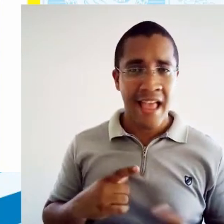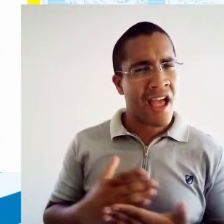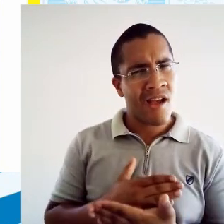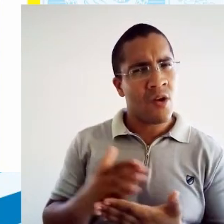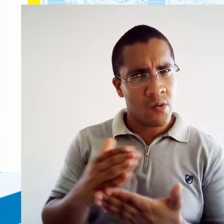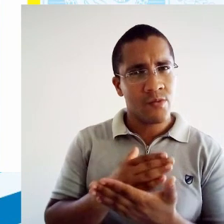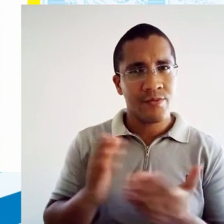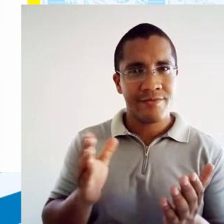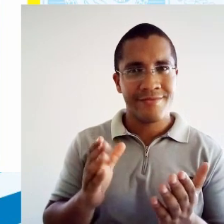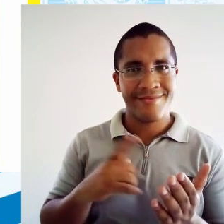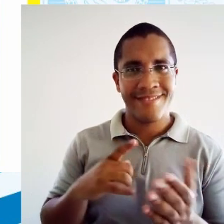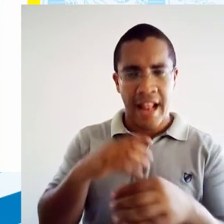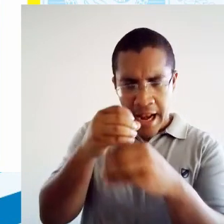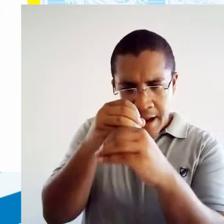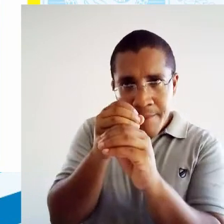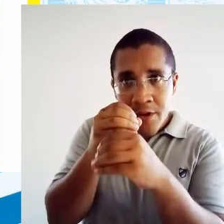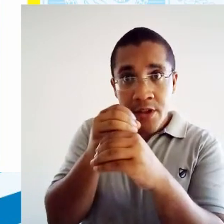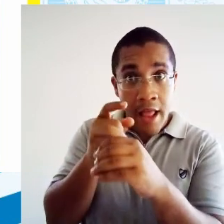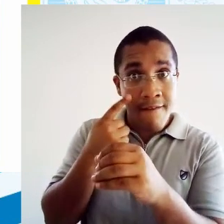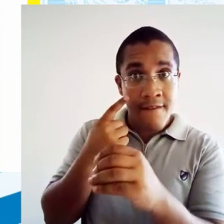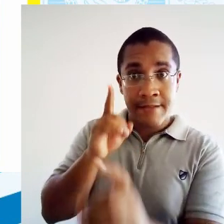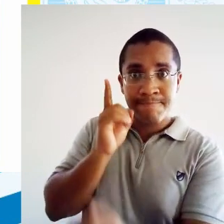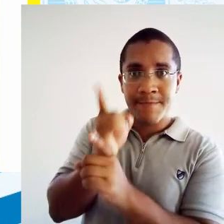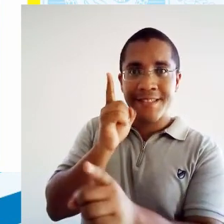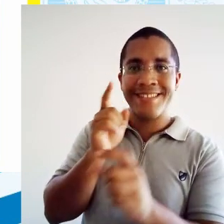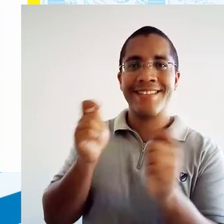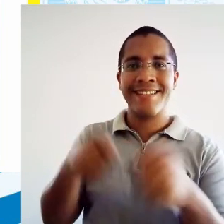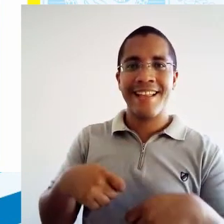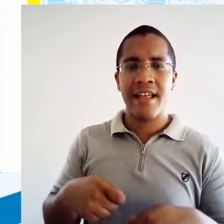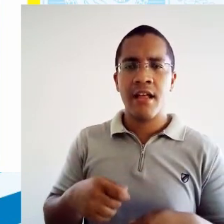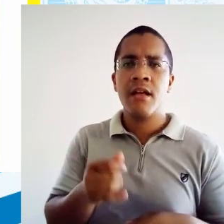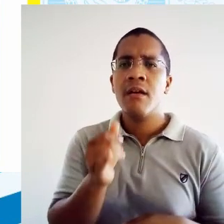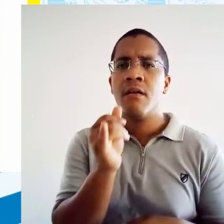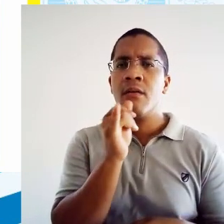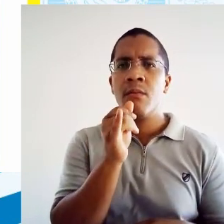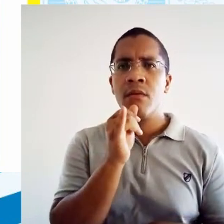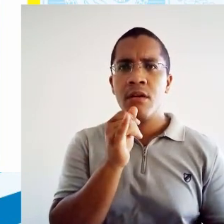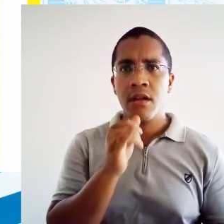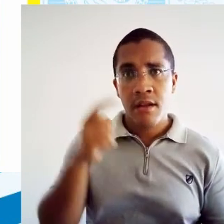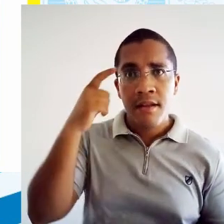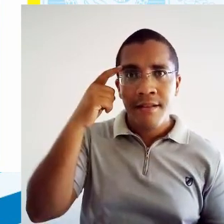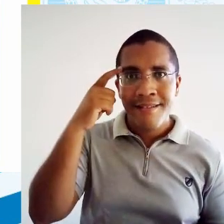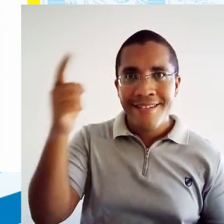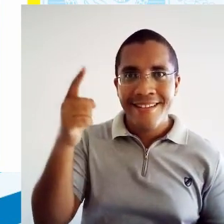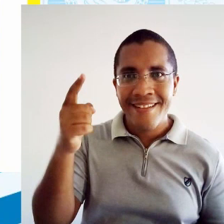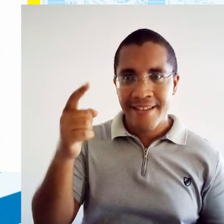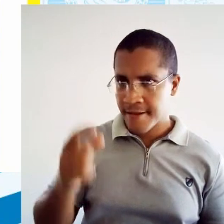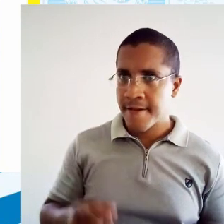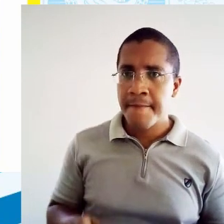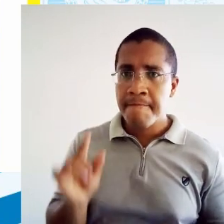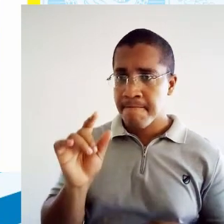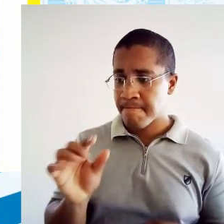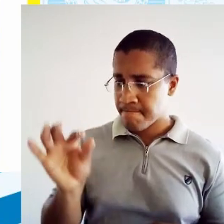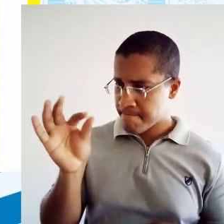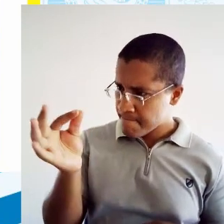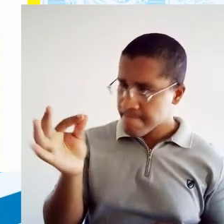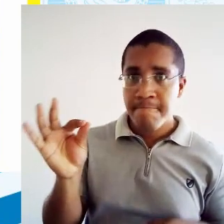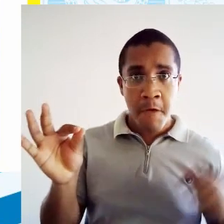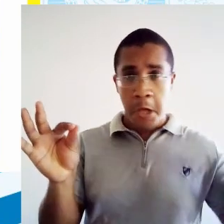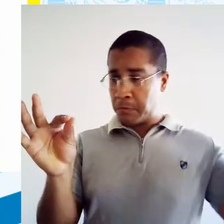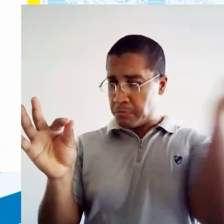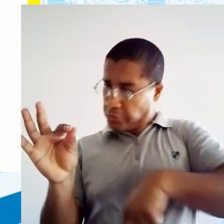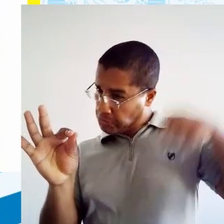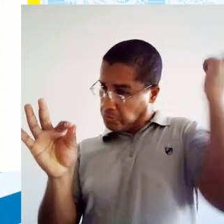exemplo, as reações comuns realizadas em laboratórios, como a transformação que ocorre ao se